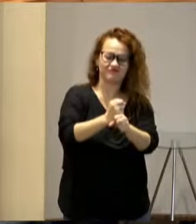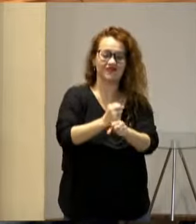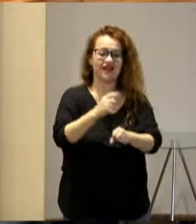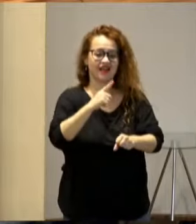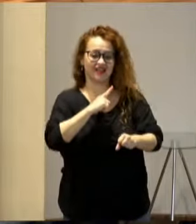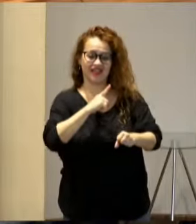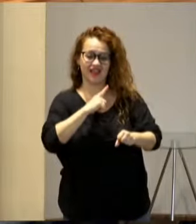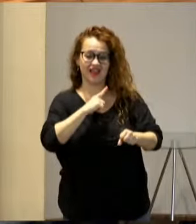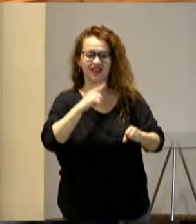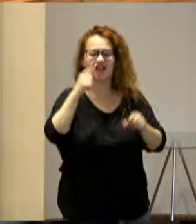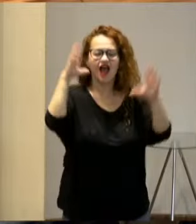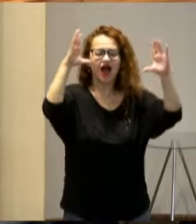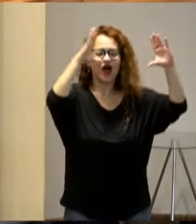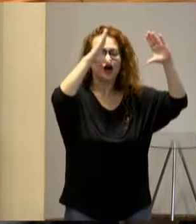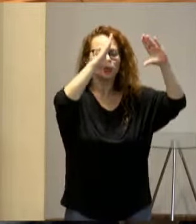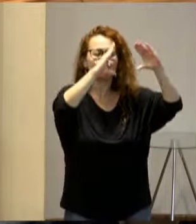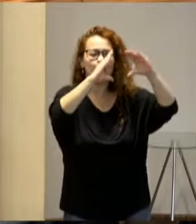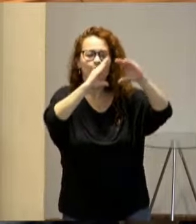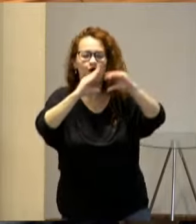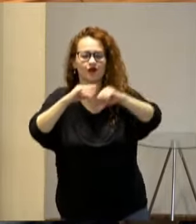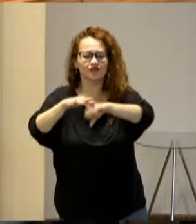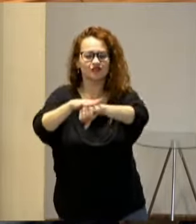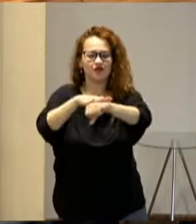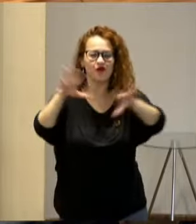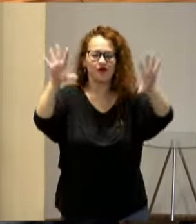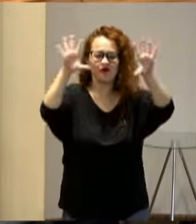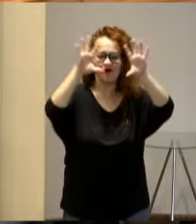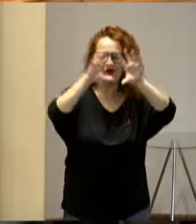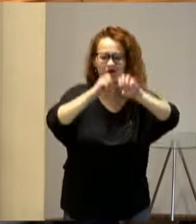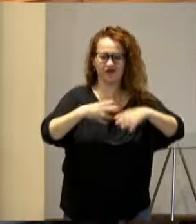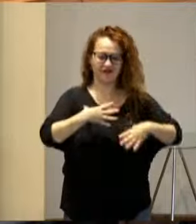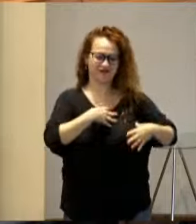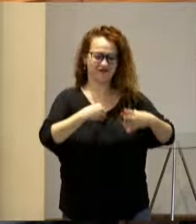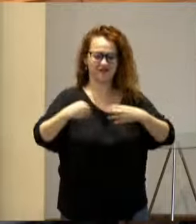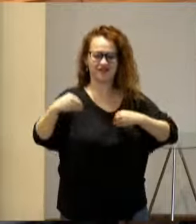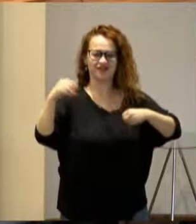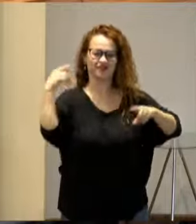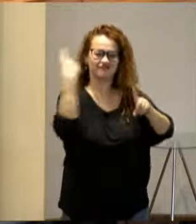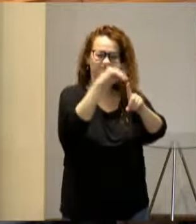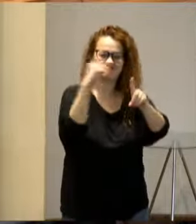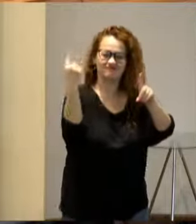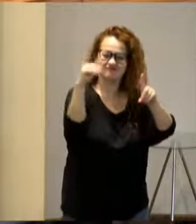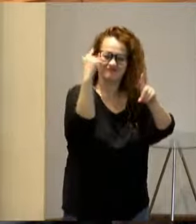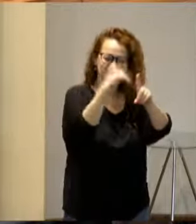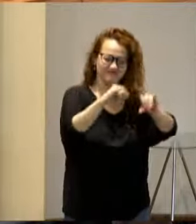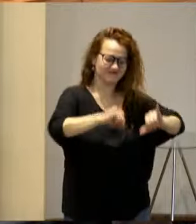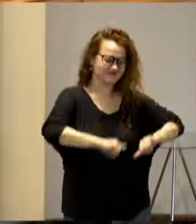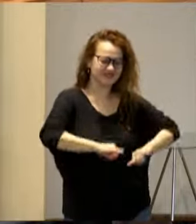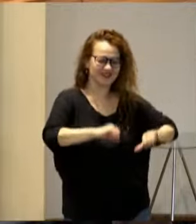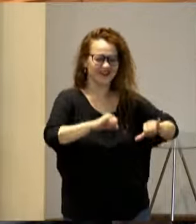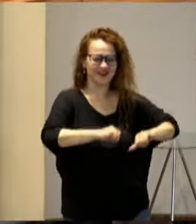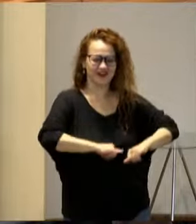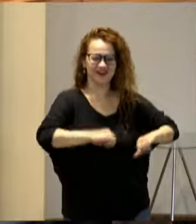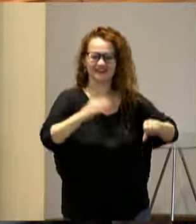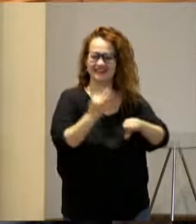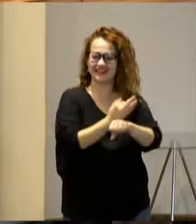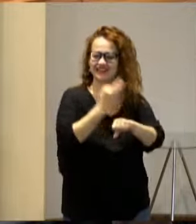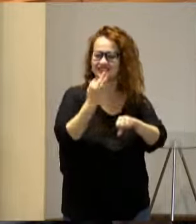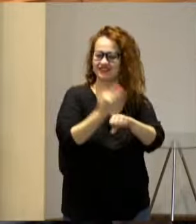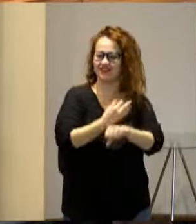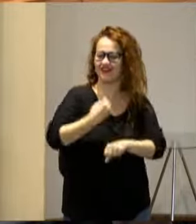Temos a cor da noite, filhos de toda açoite, fato real de